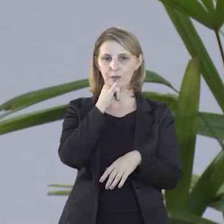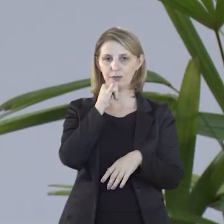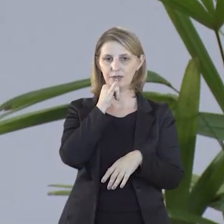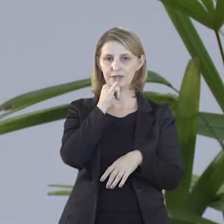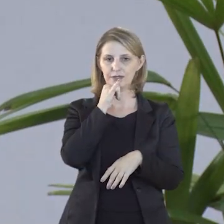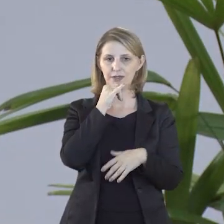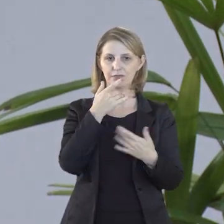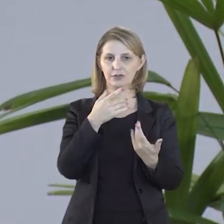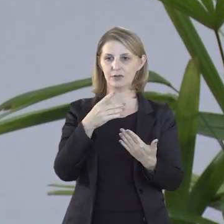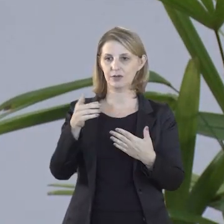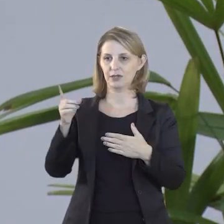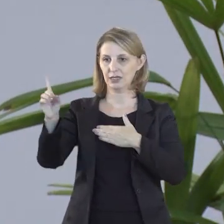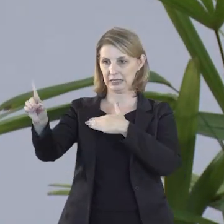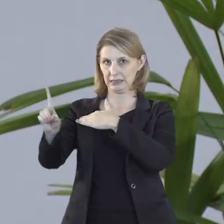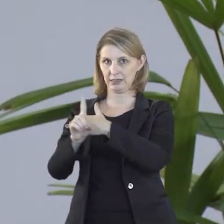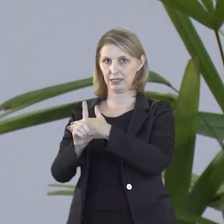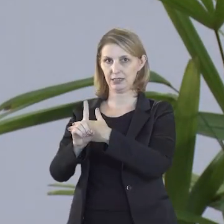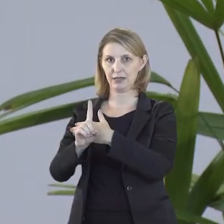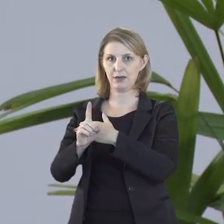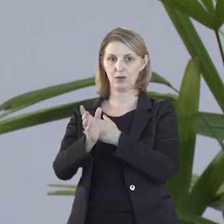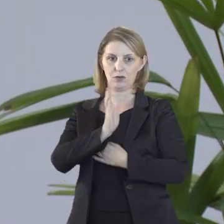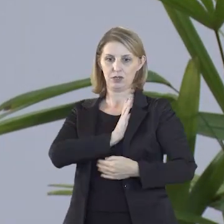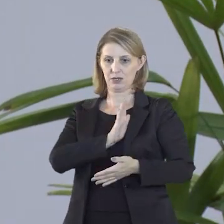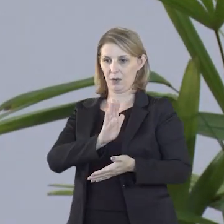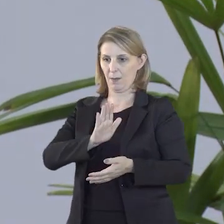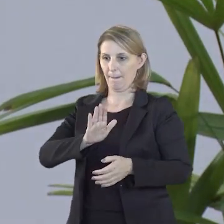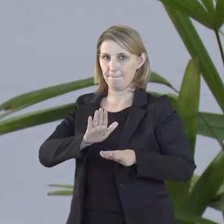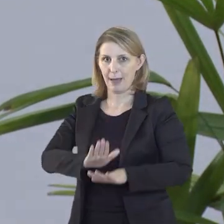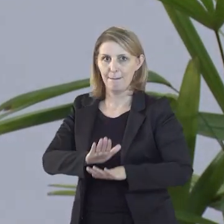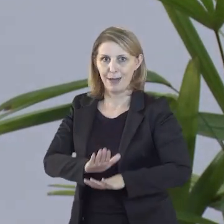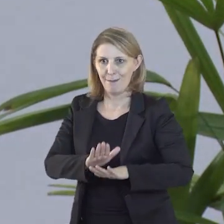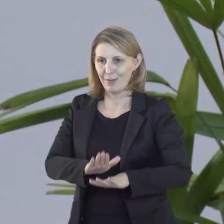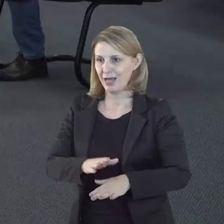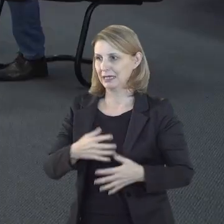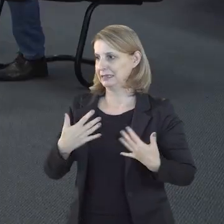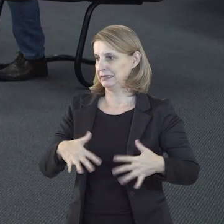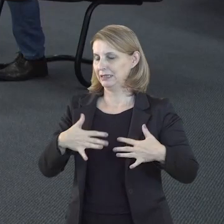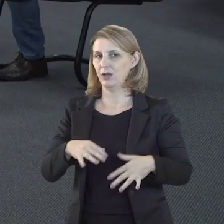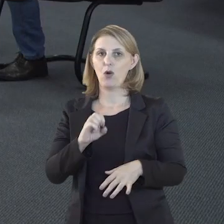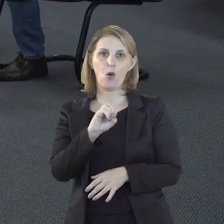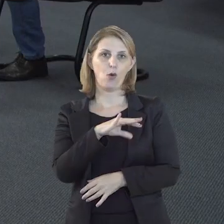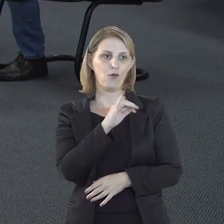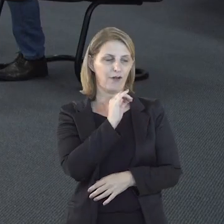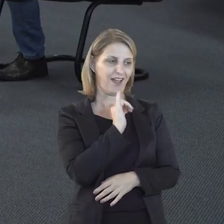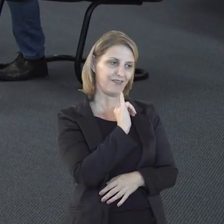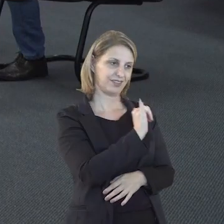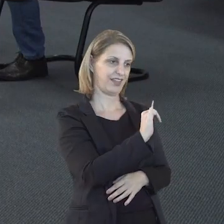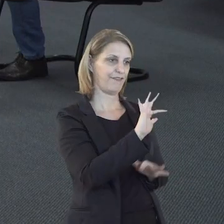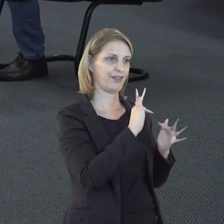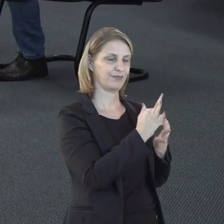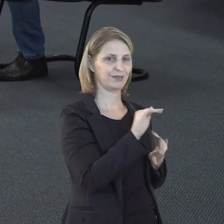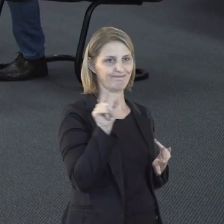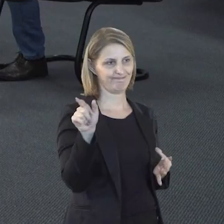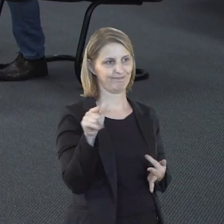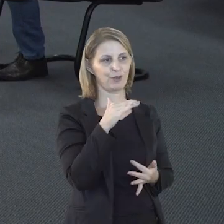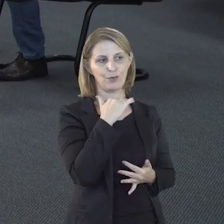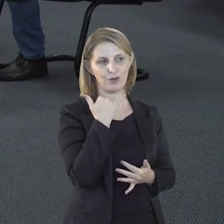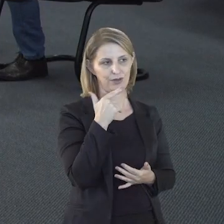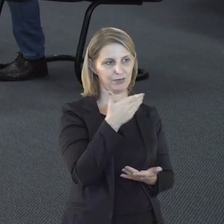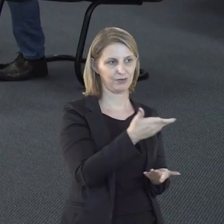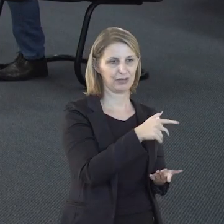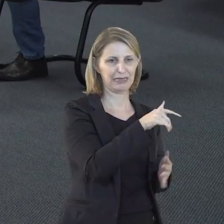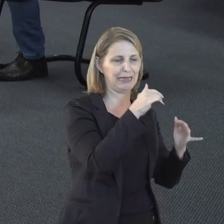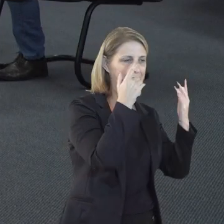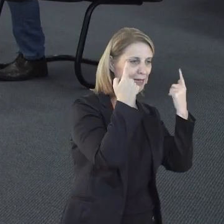reequilibrar durante o dia, né? De repente acabei de atender uma parada, acabei de, né, dar uma notícia de óbito para